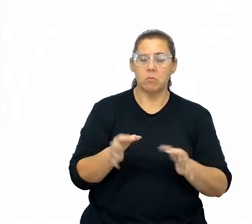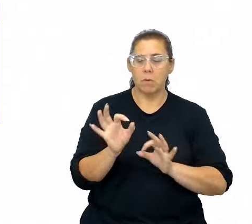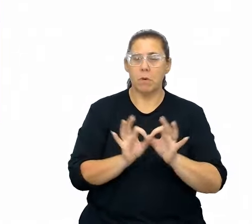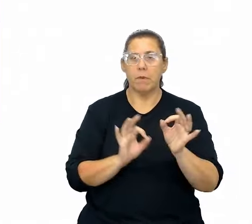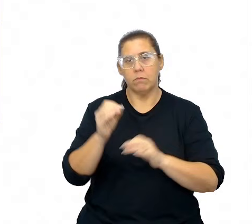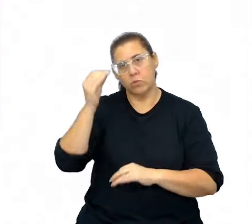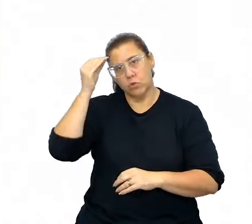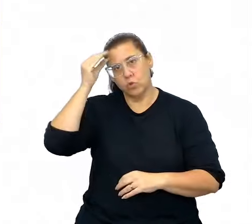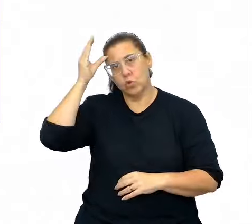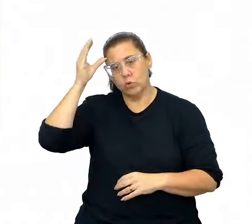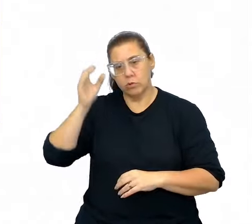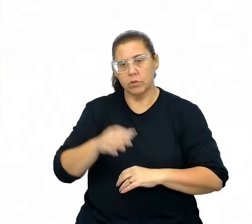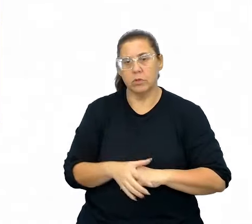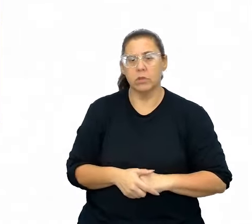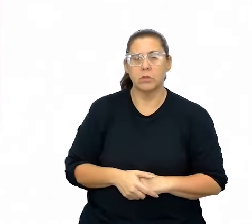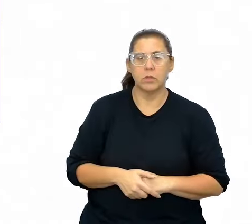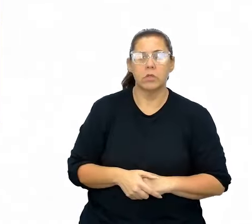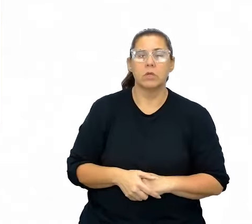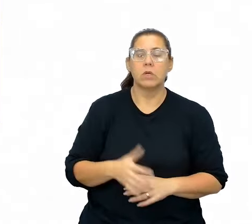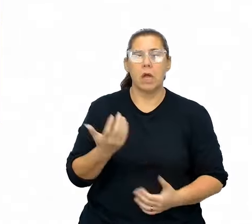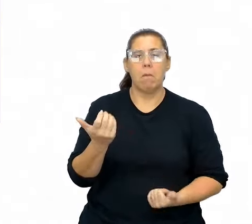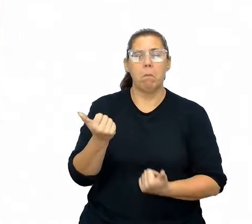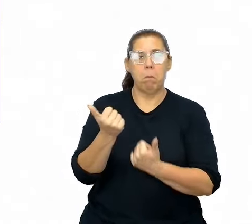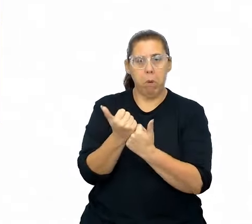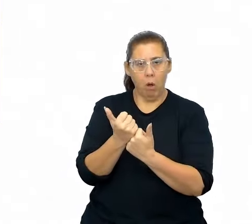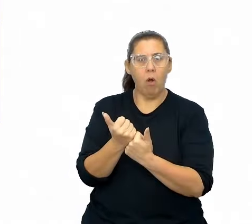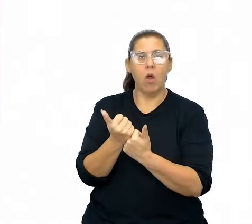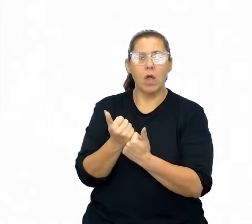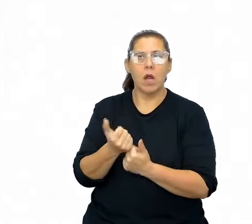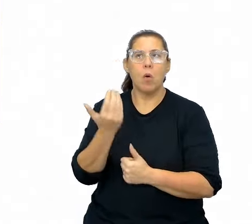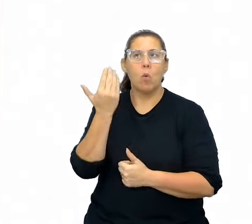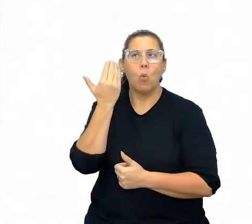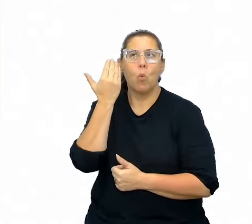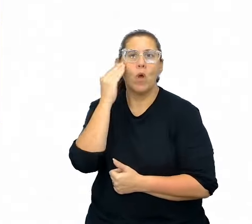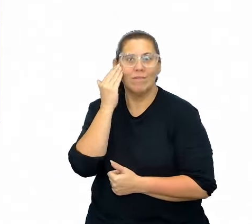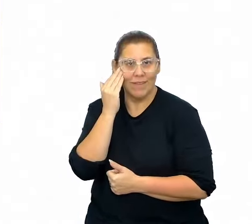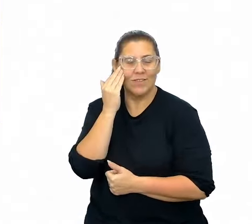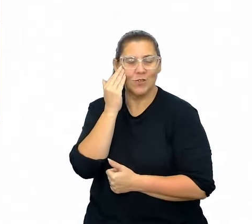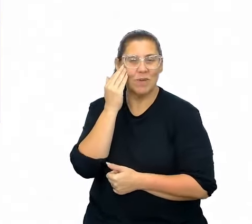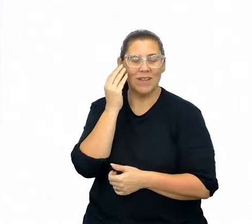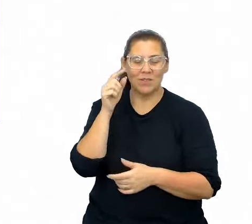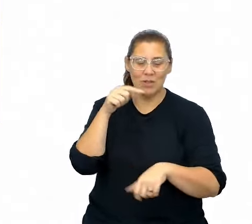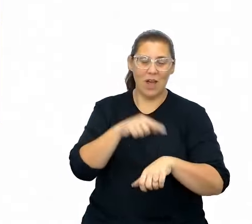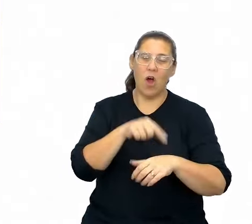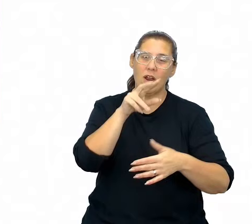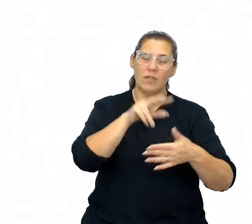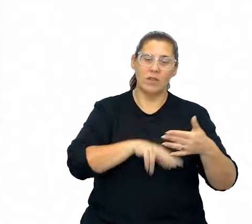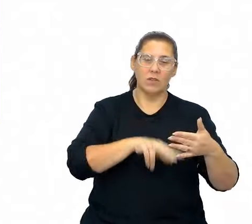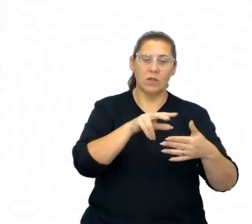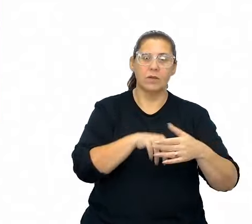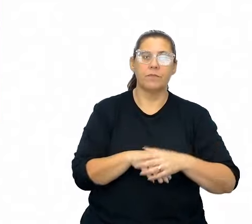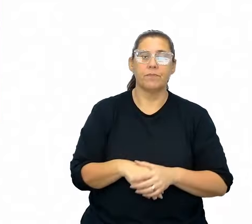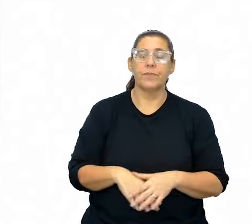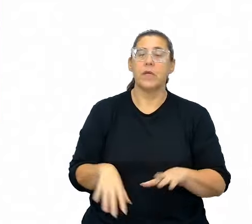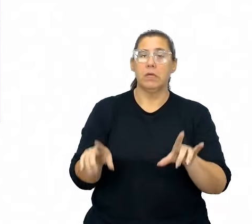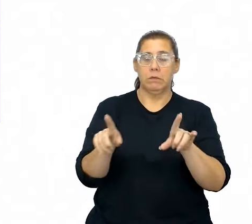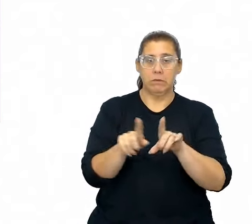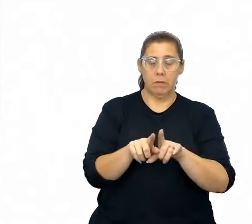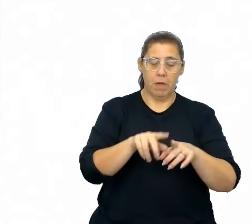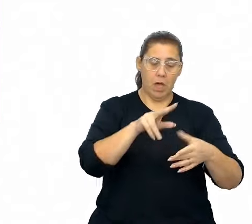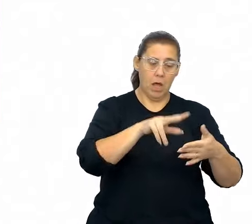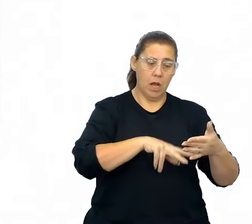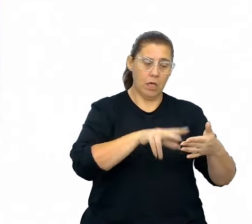de conhecimentos prévios que apoiarão a compreensão leitora. Façam também a